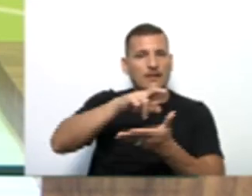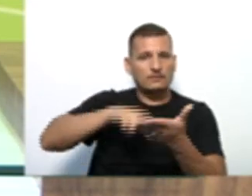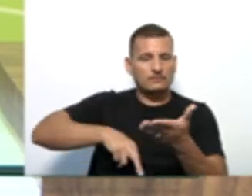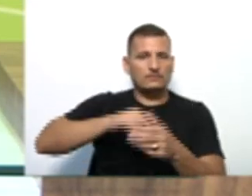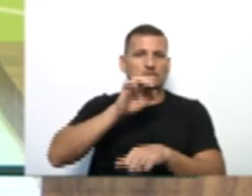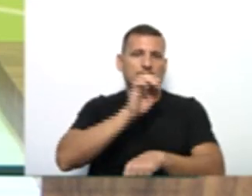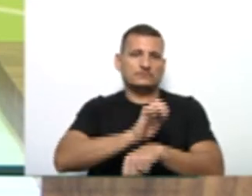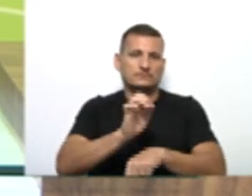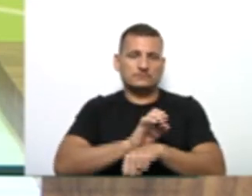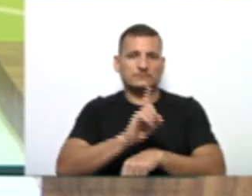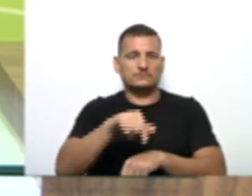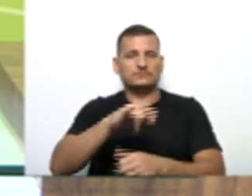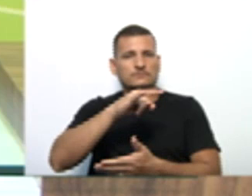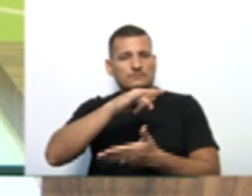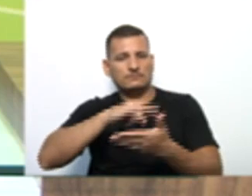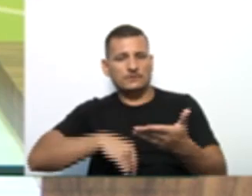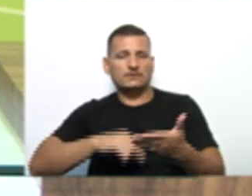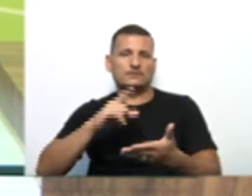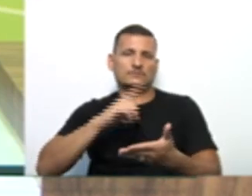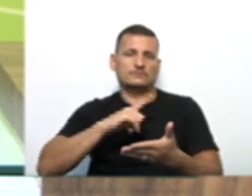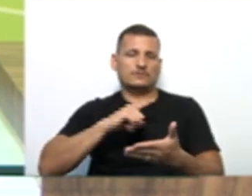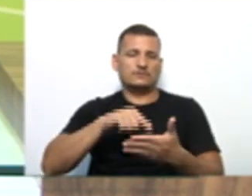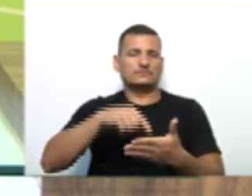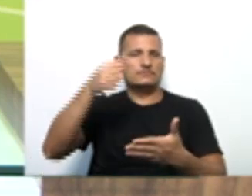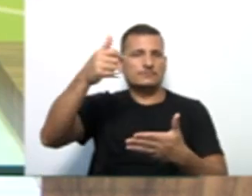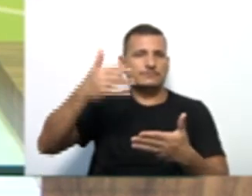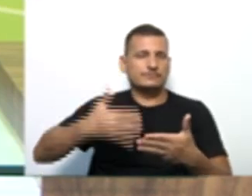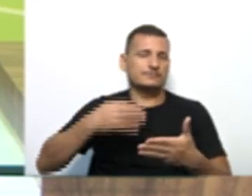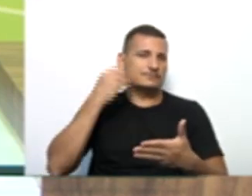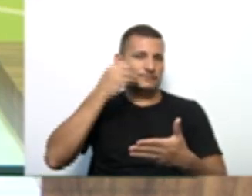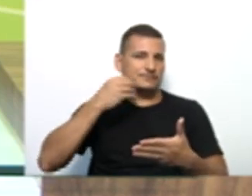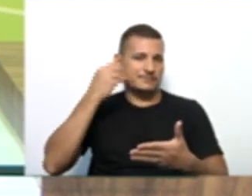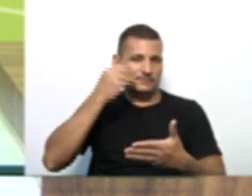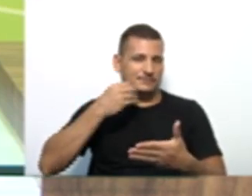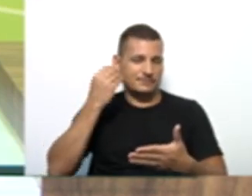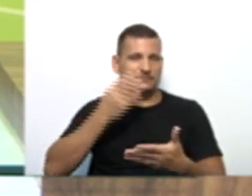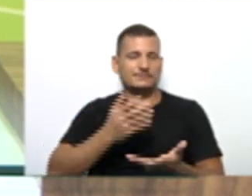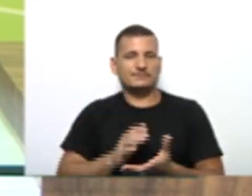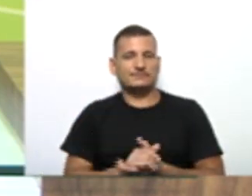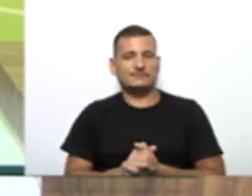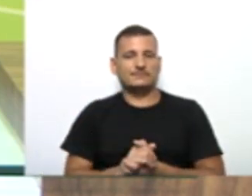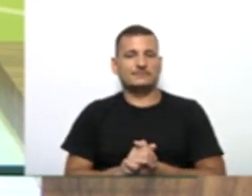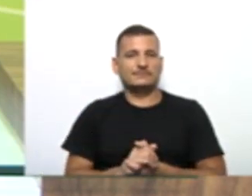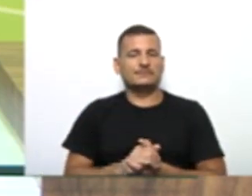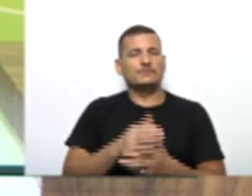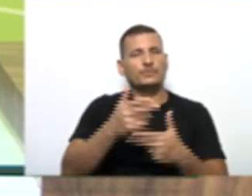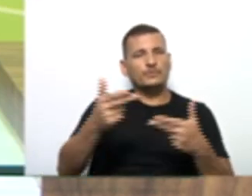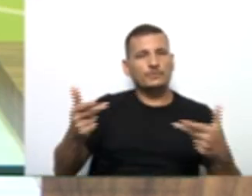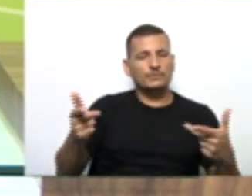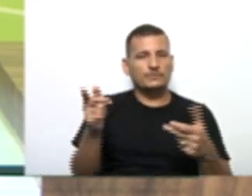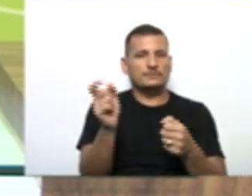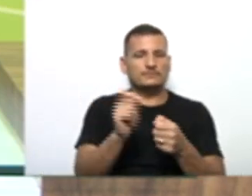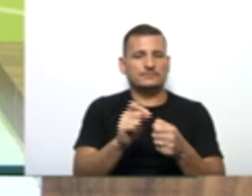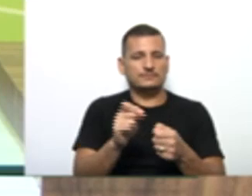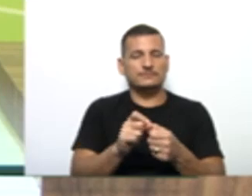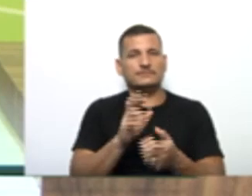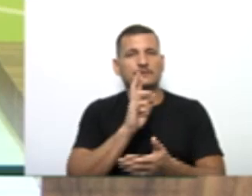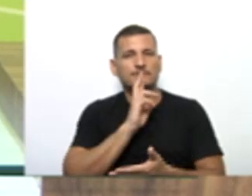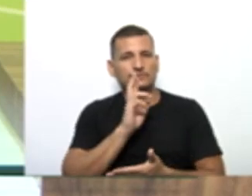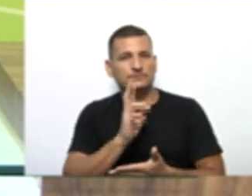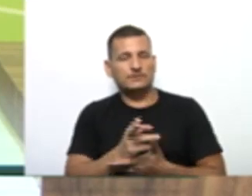estágio é um documento que contém um relato de experiências vivenciadas, ações desenvolvidas,